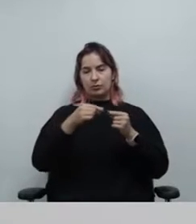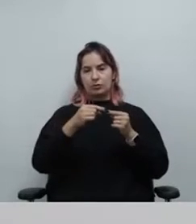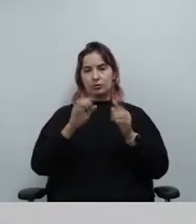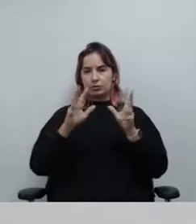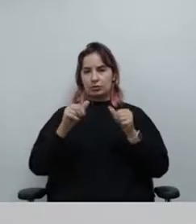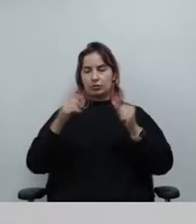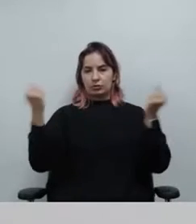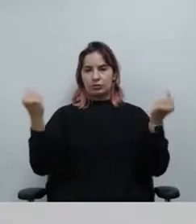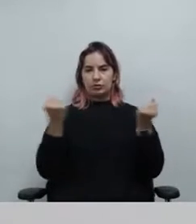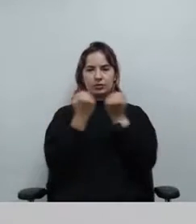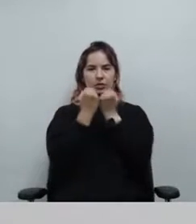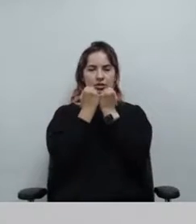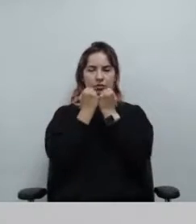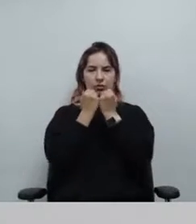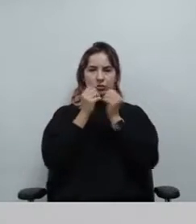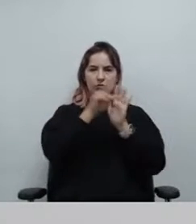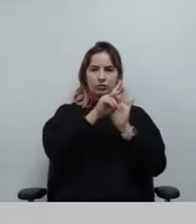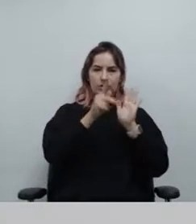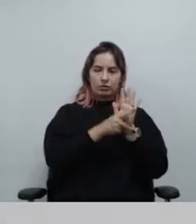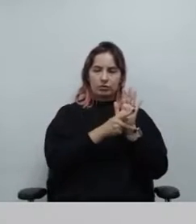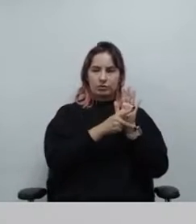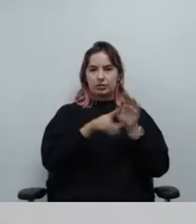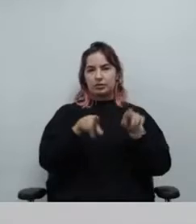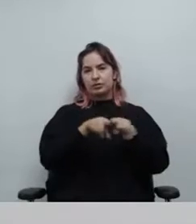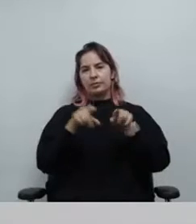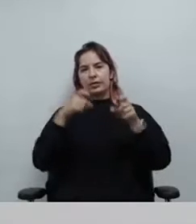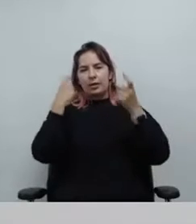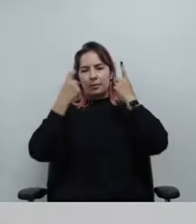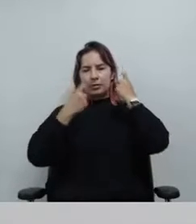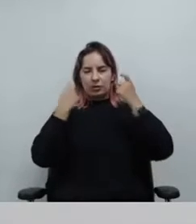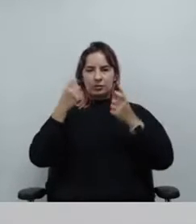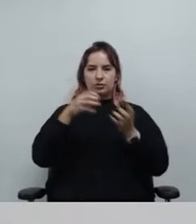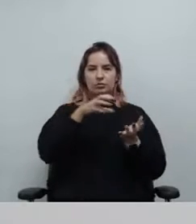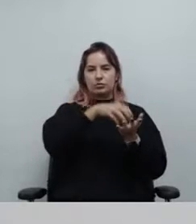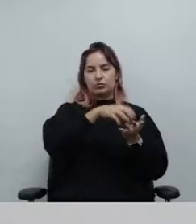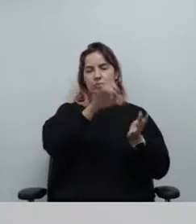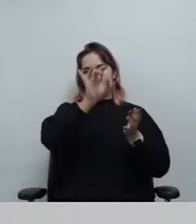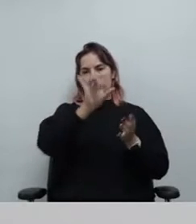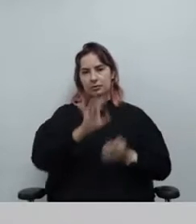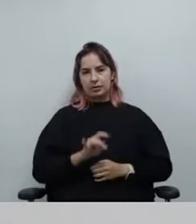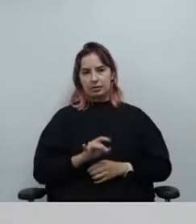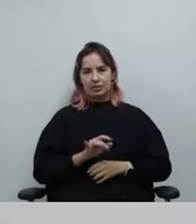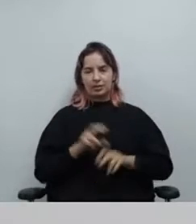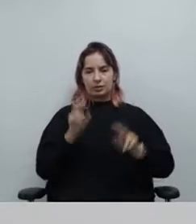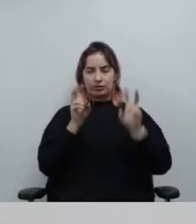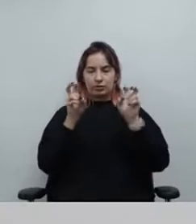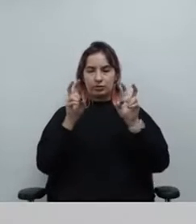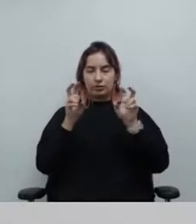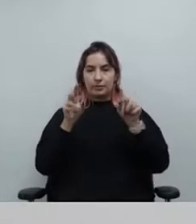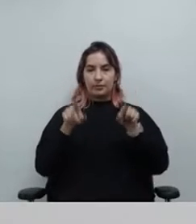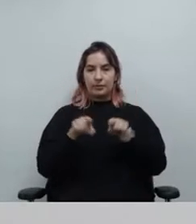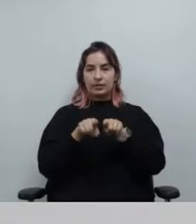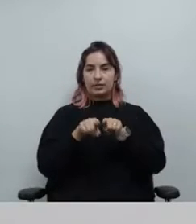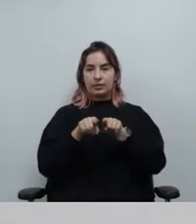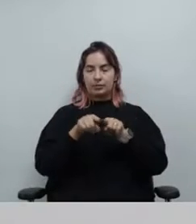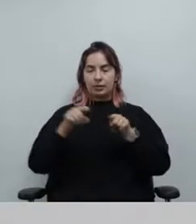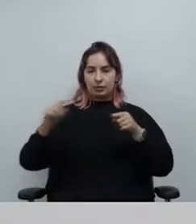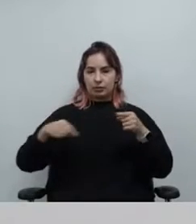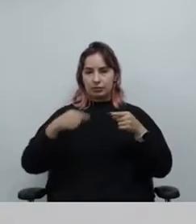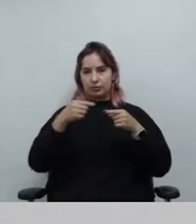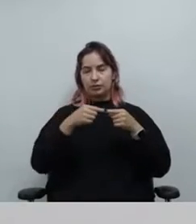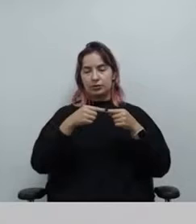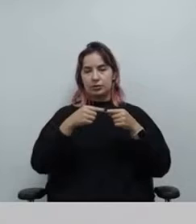defensoras e defensores de direitos humanos, as preocupações dos núcleos especializados acerca do tema, que também foi objeto de